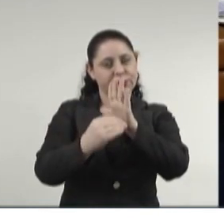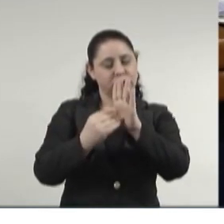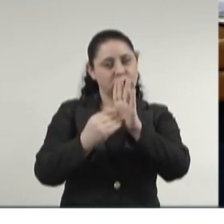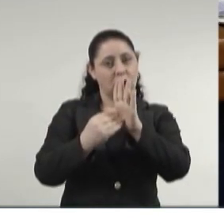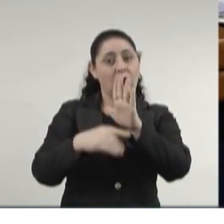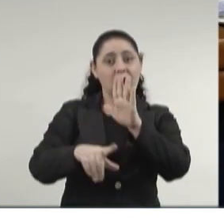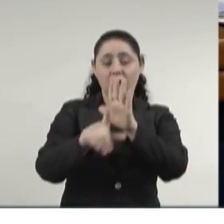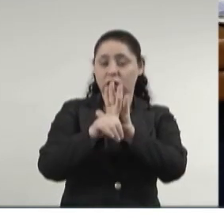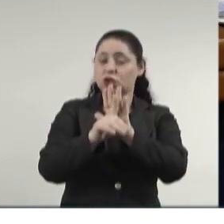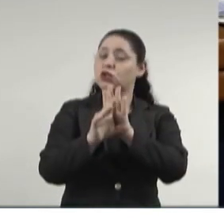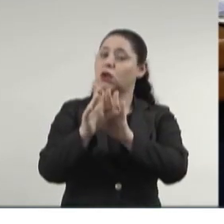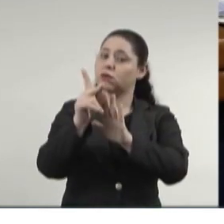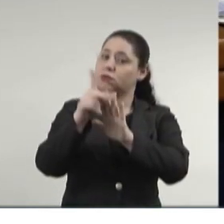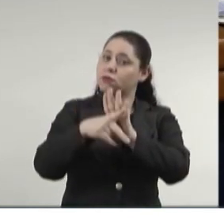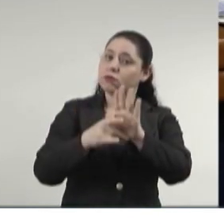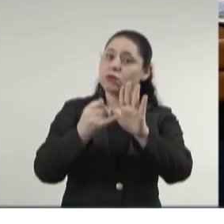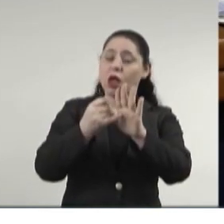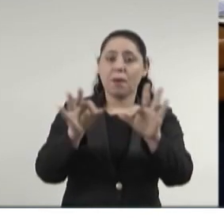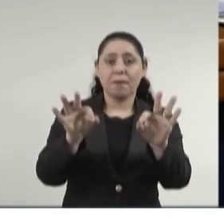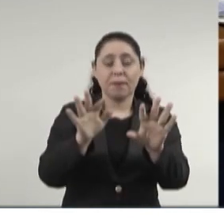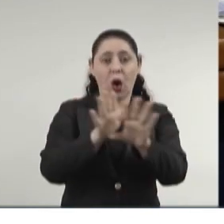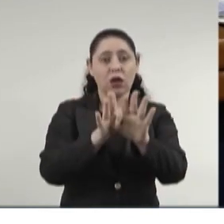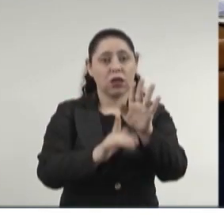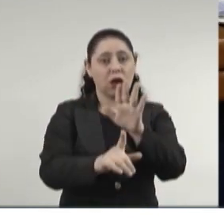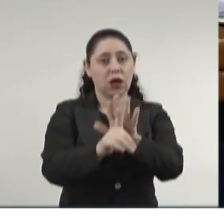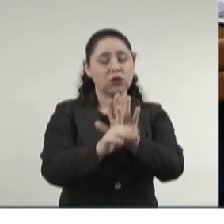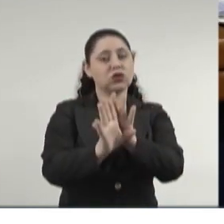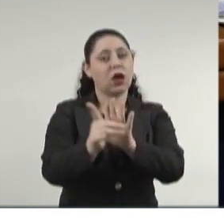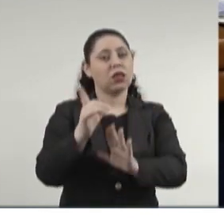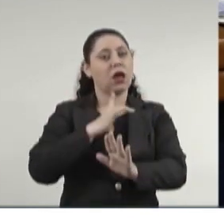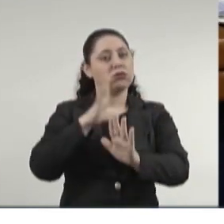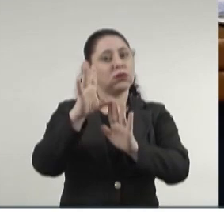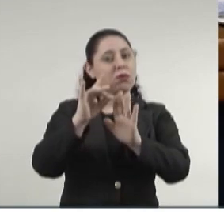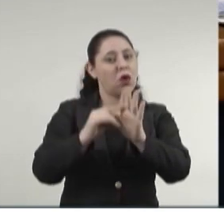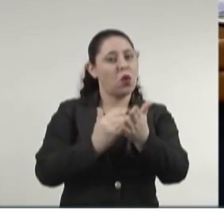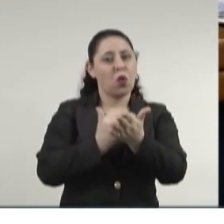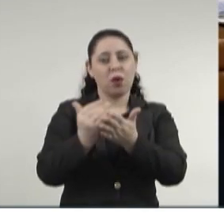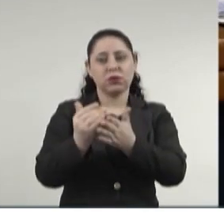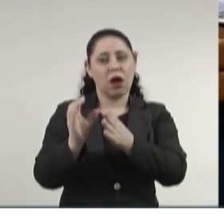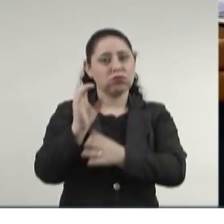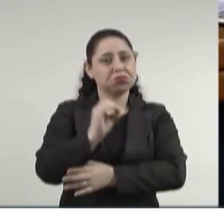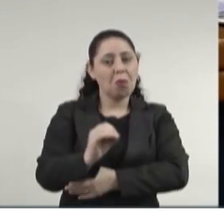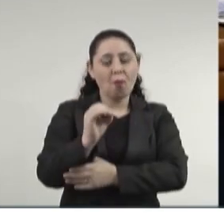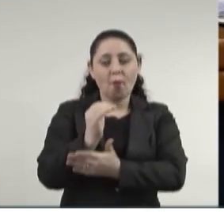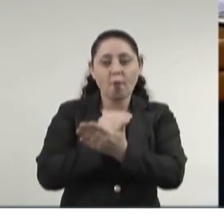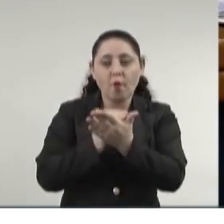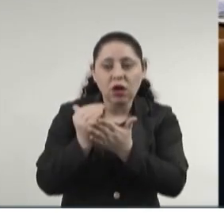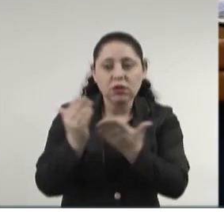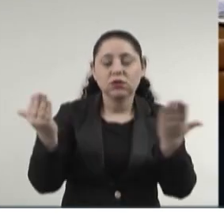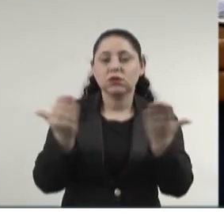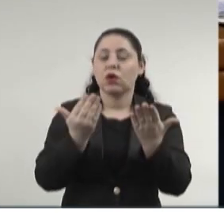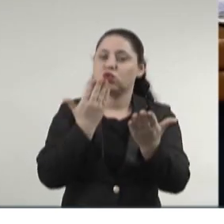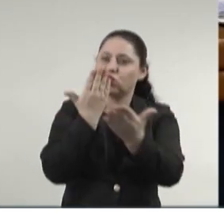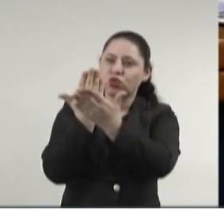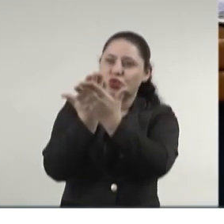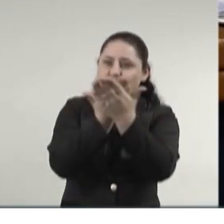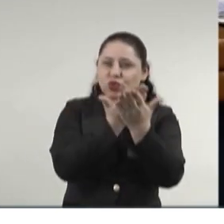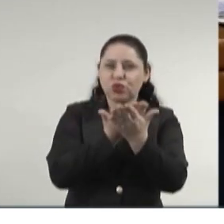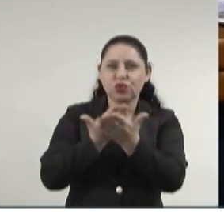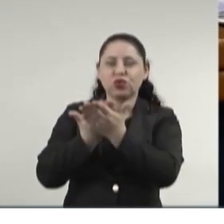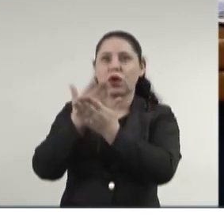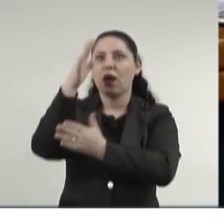fizemos a lei, né? Já está pronta a lei, já tem, não vamos começar do zero. Nós fizemos um estudo no